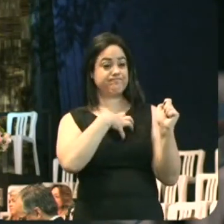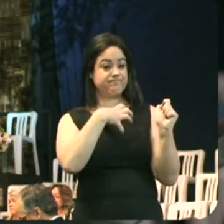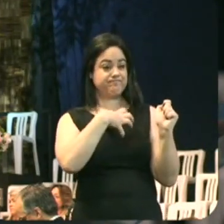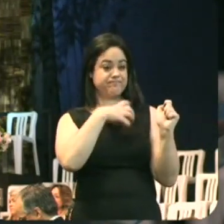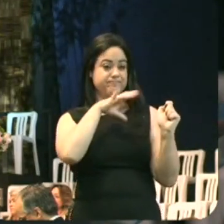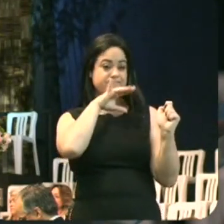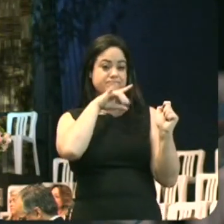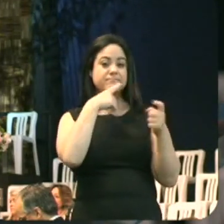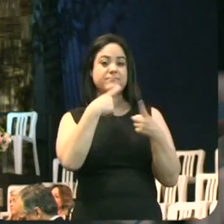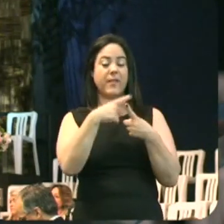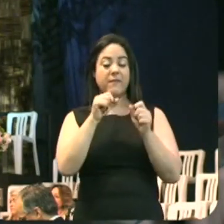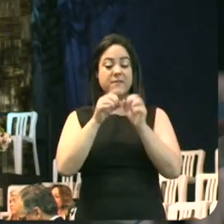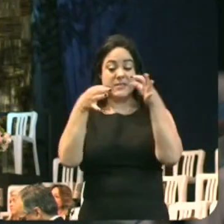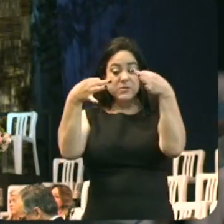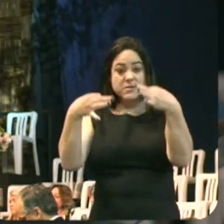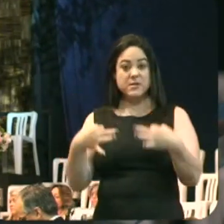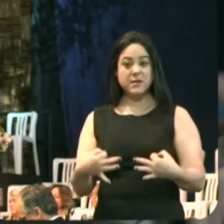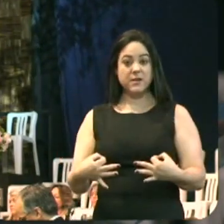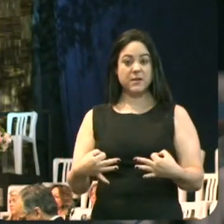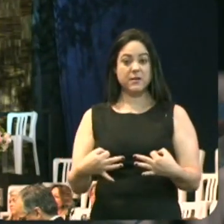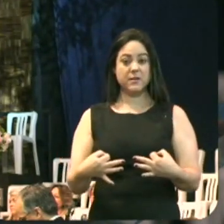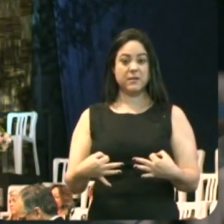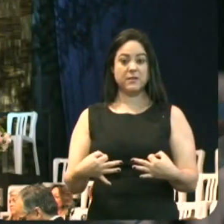mal por fazer o que é correto?